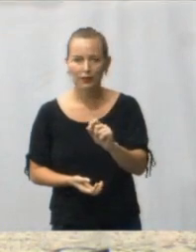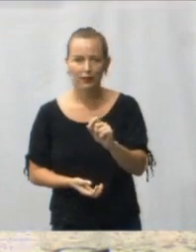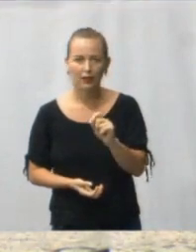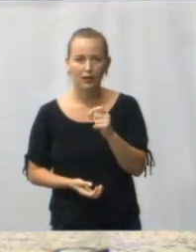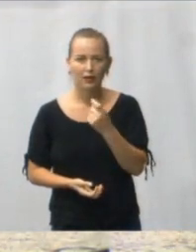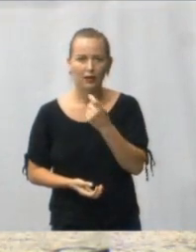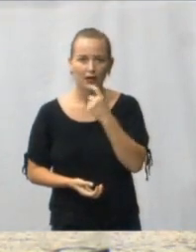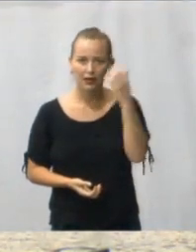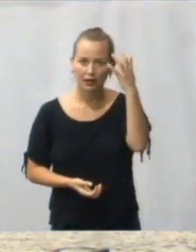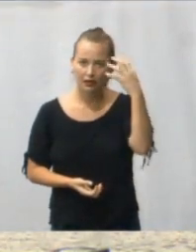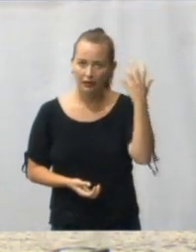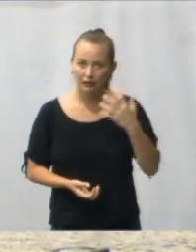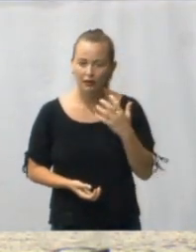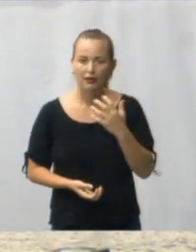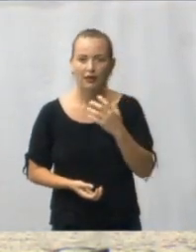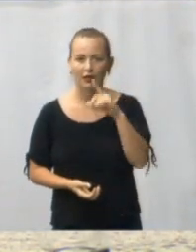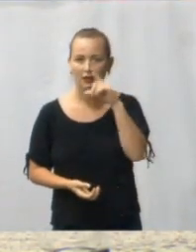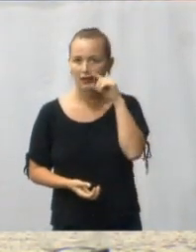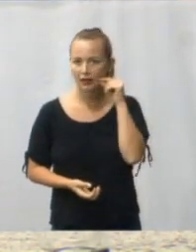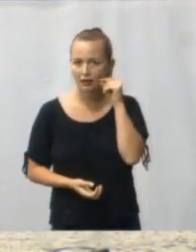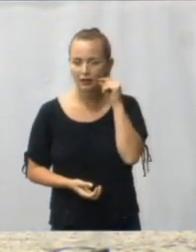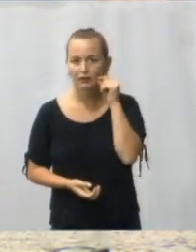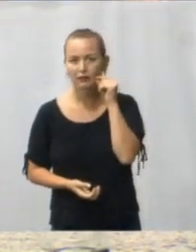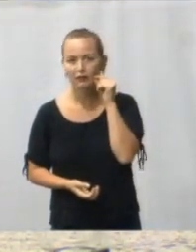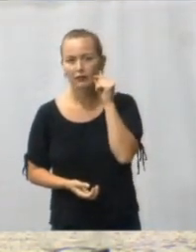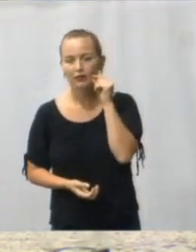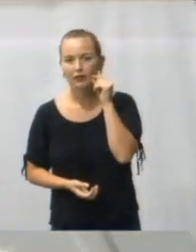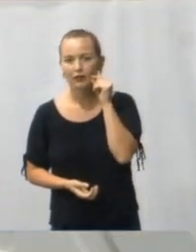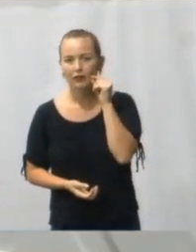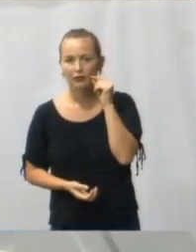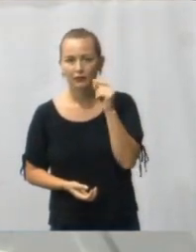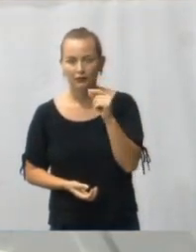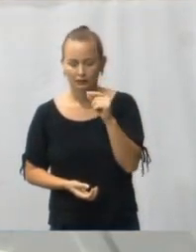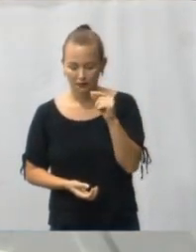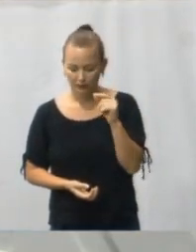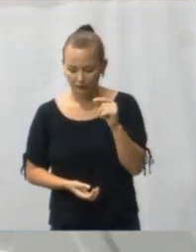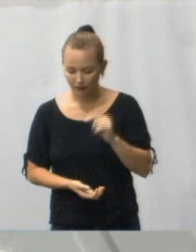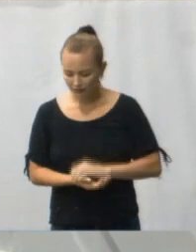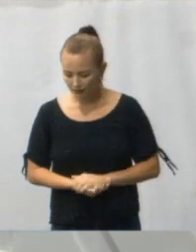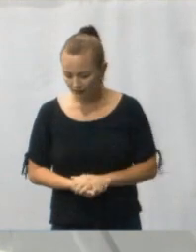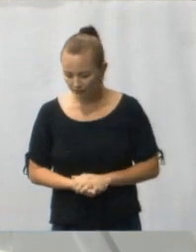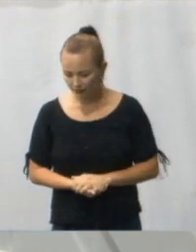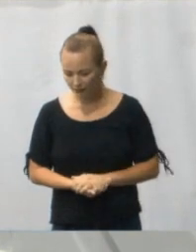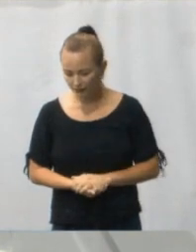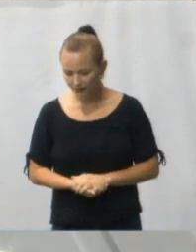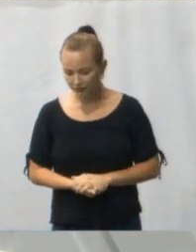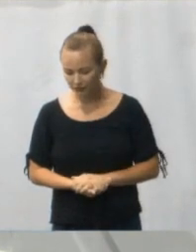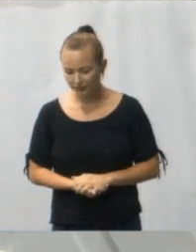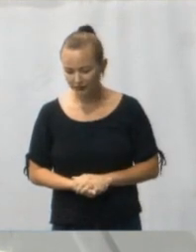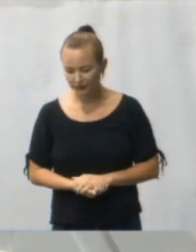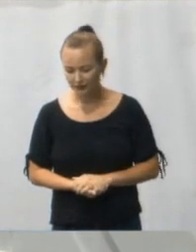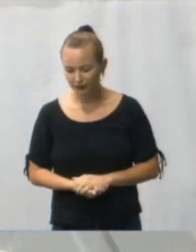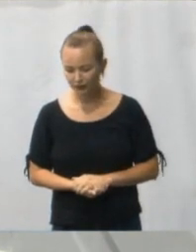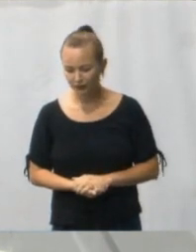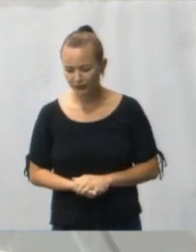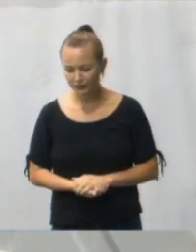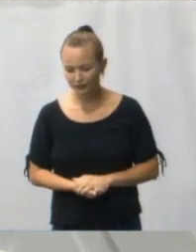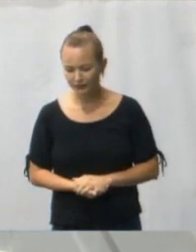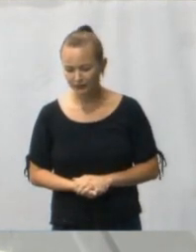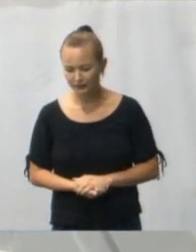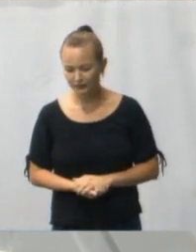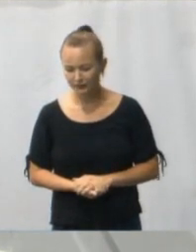quatro deram entrada em atestado médico e, por prudência, não se fazem